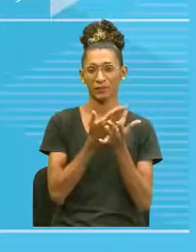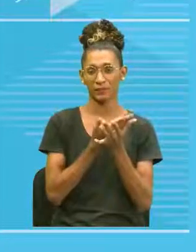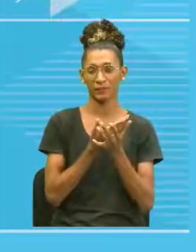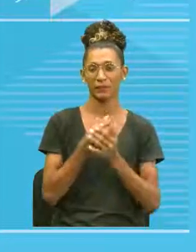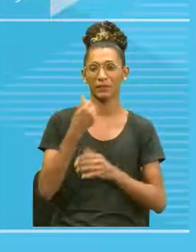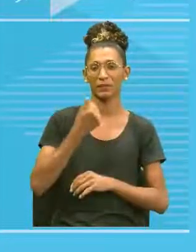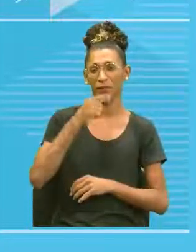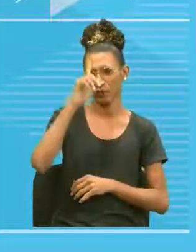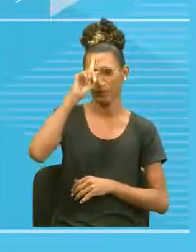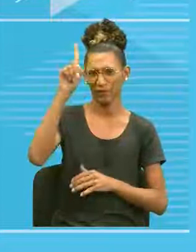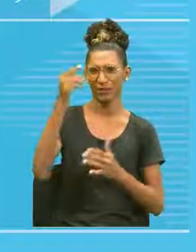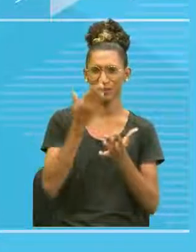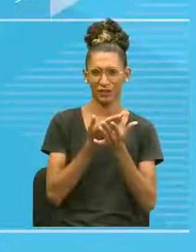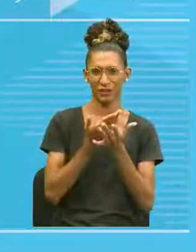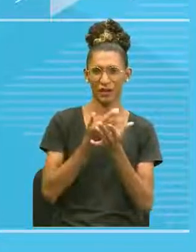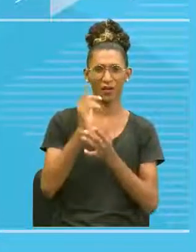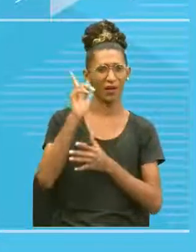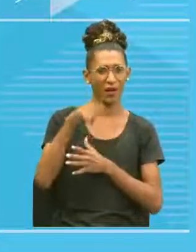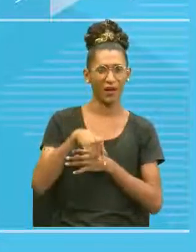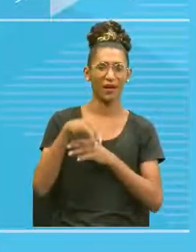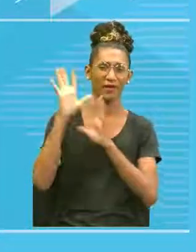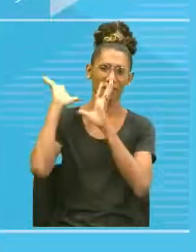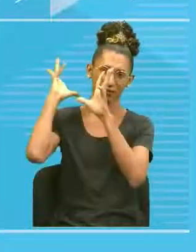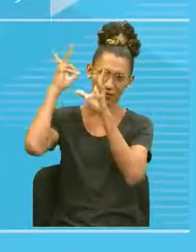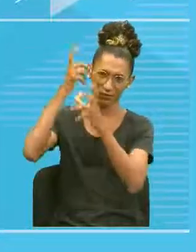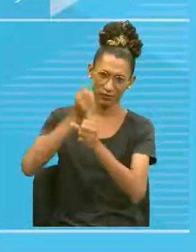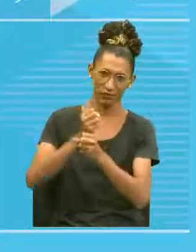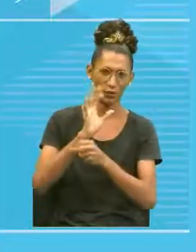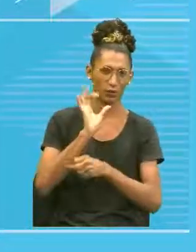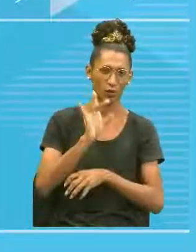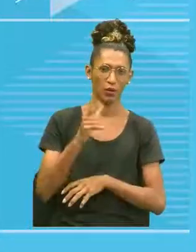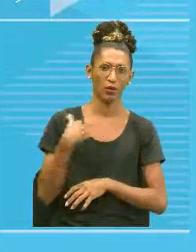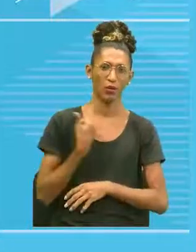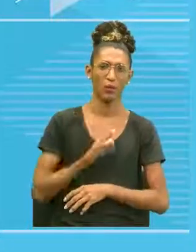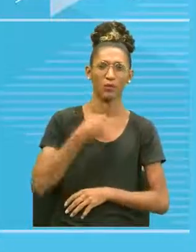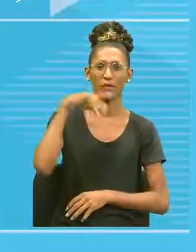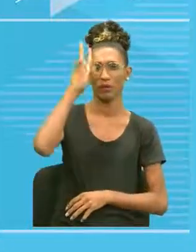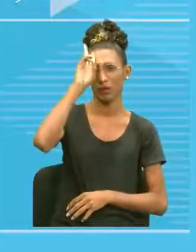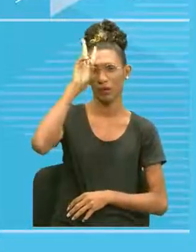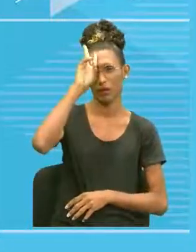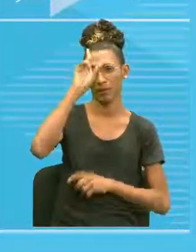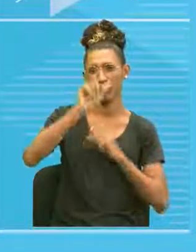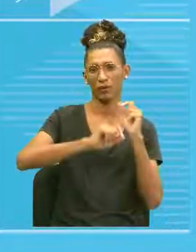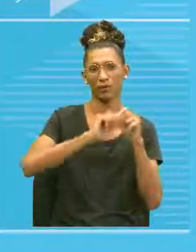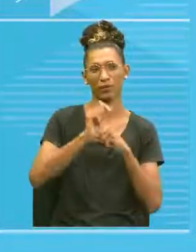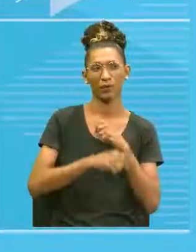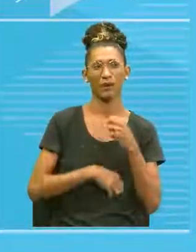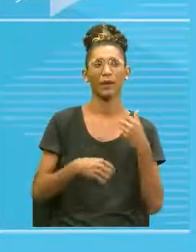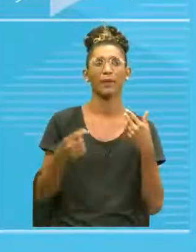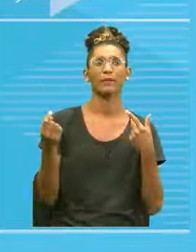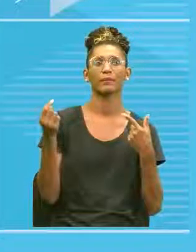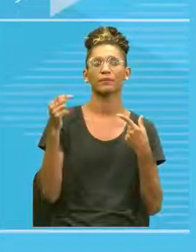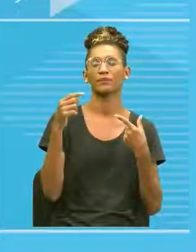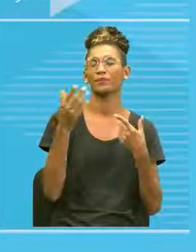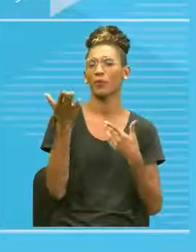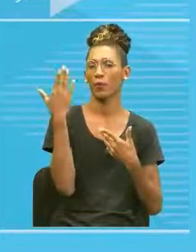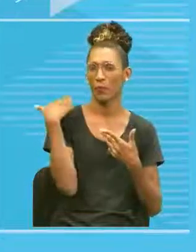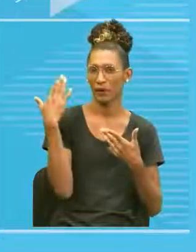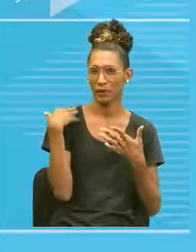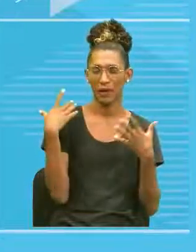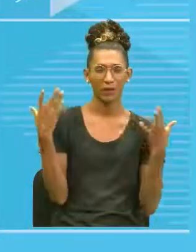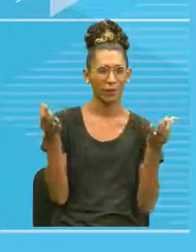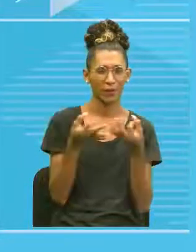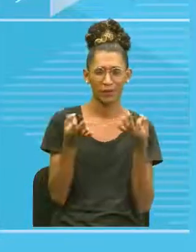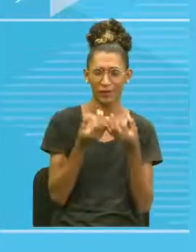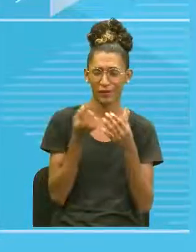esse primeiro dia de aula é revisão na e a gente está revisando o pretérito-mais-que-perfeito o